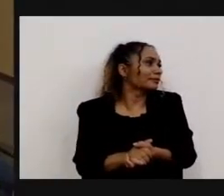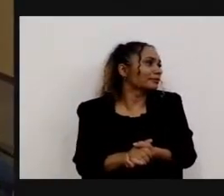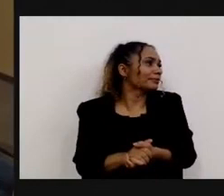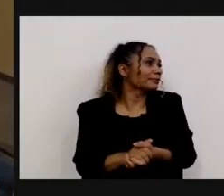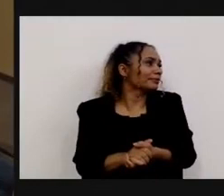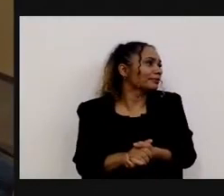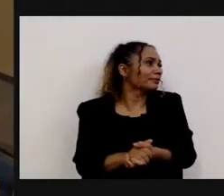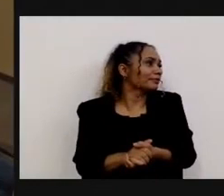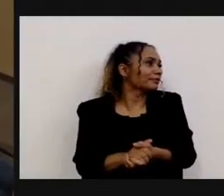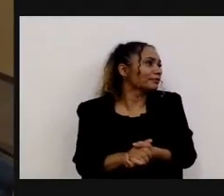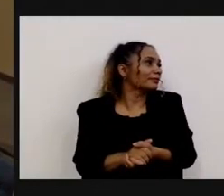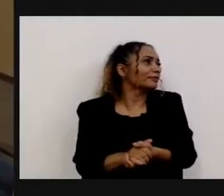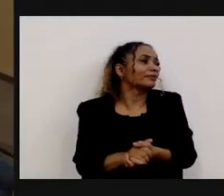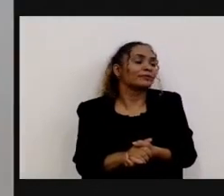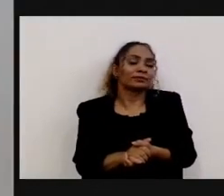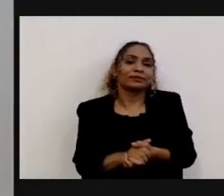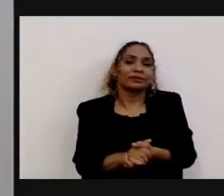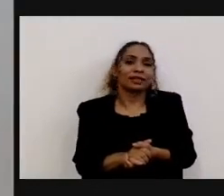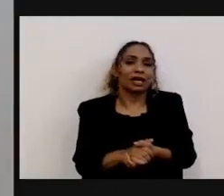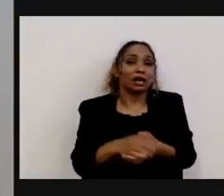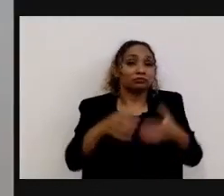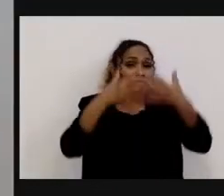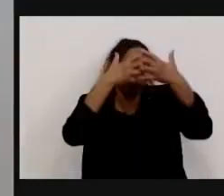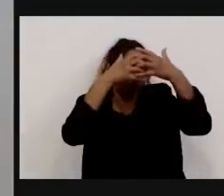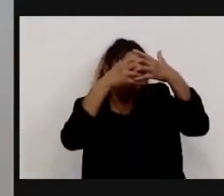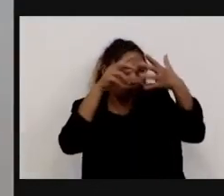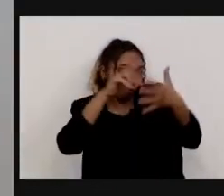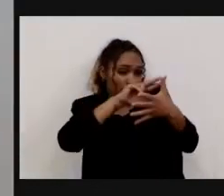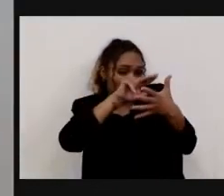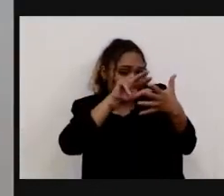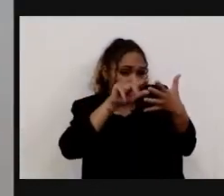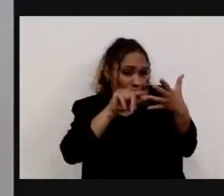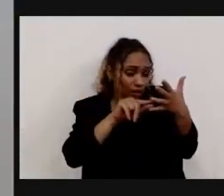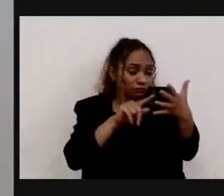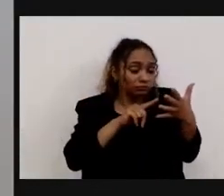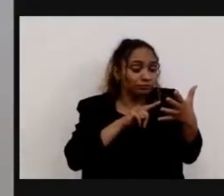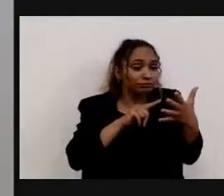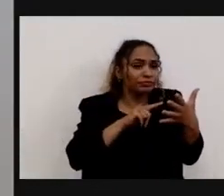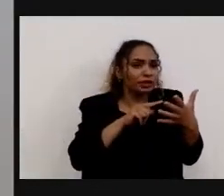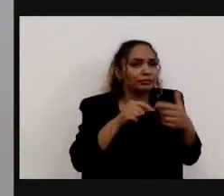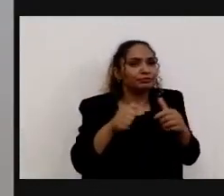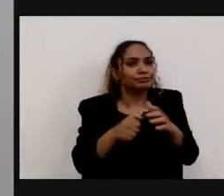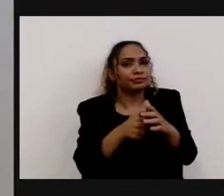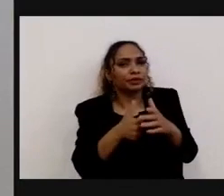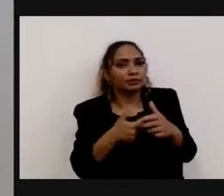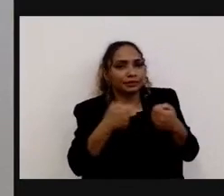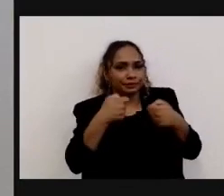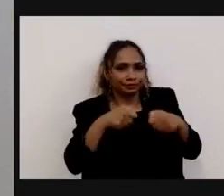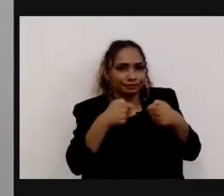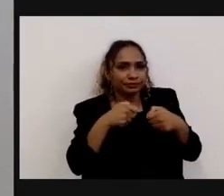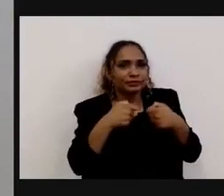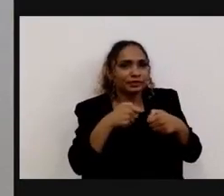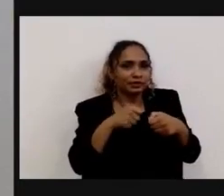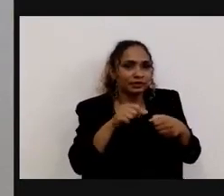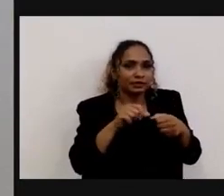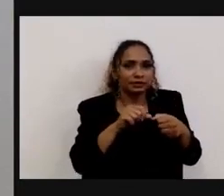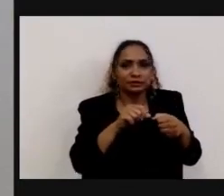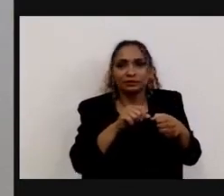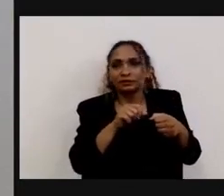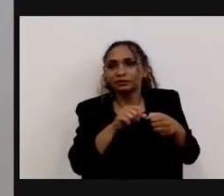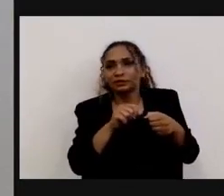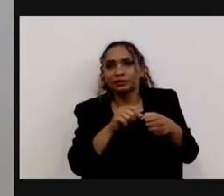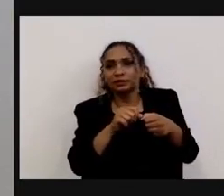ai qual que era a pergunta é existe a primeira coisa que precisa falar sobre essa questão é